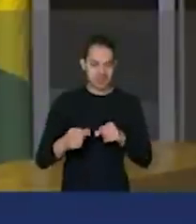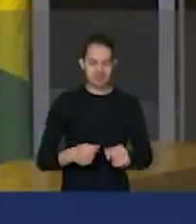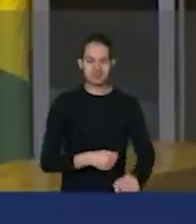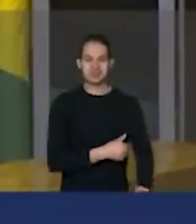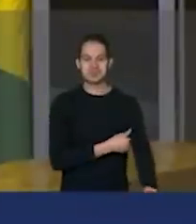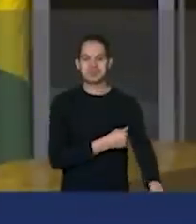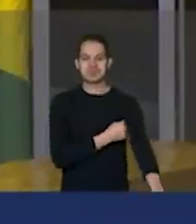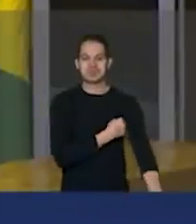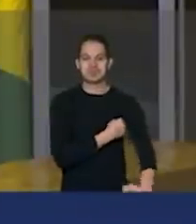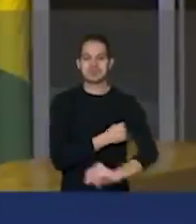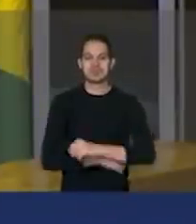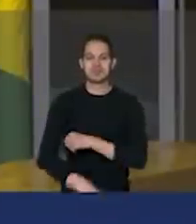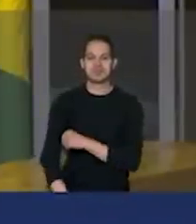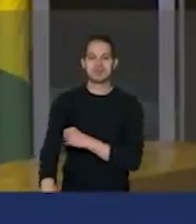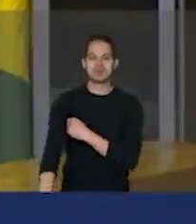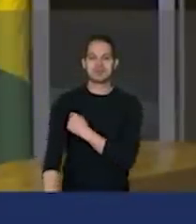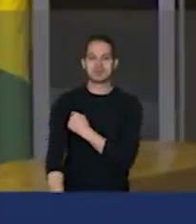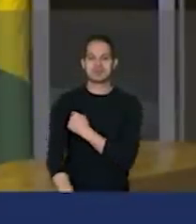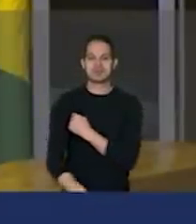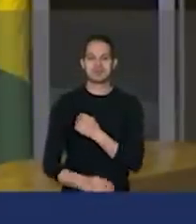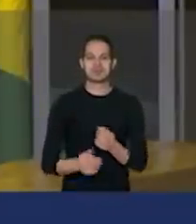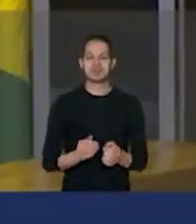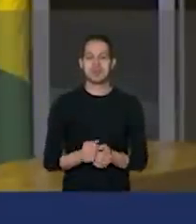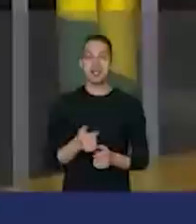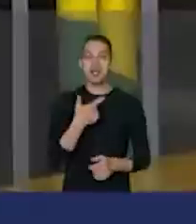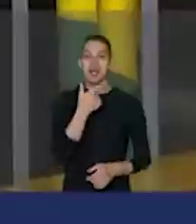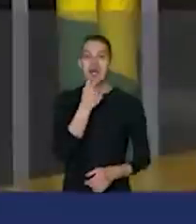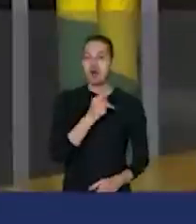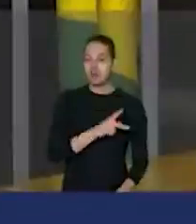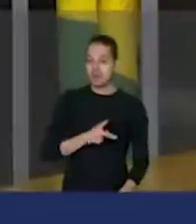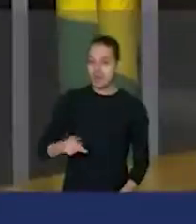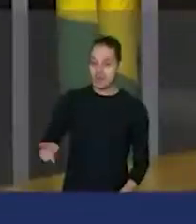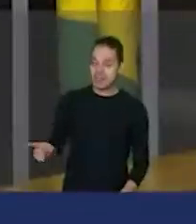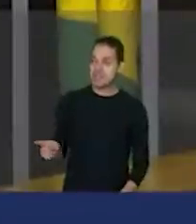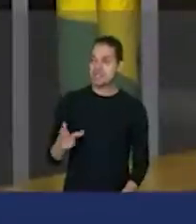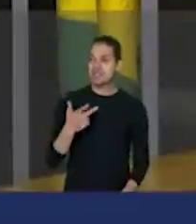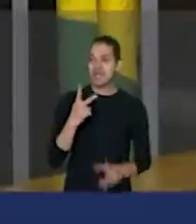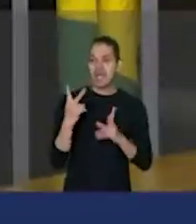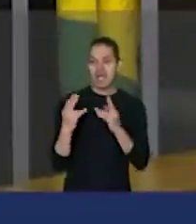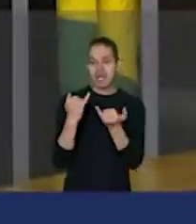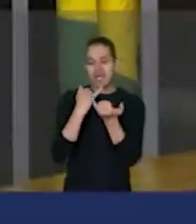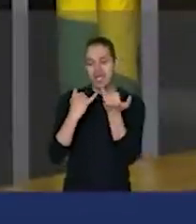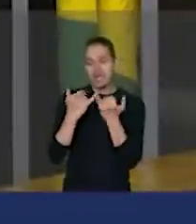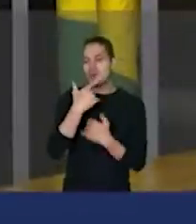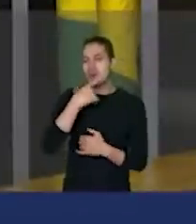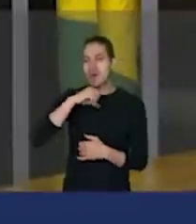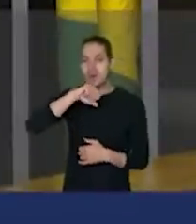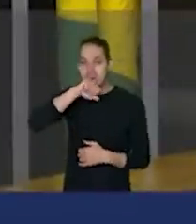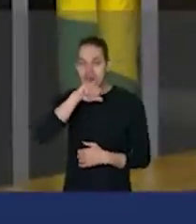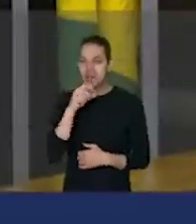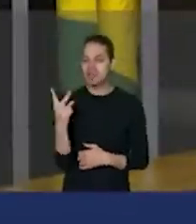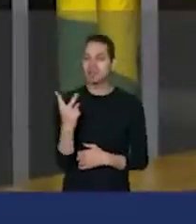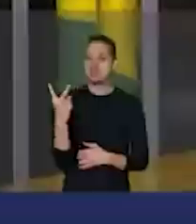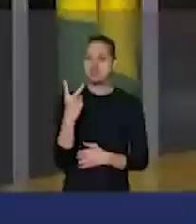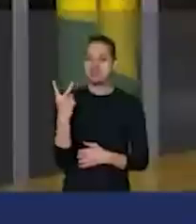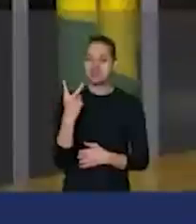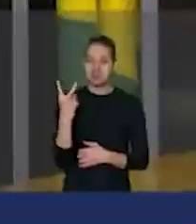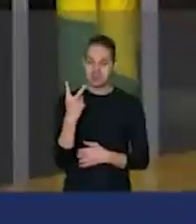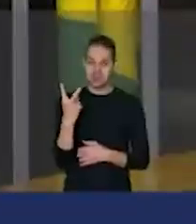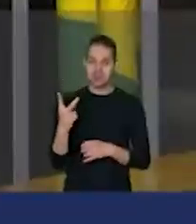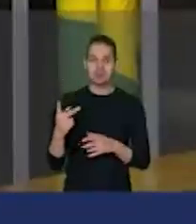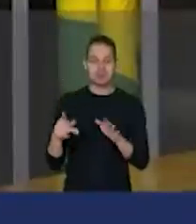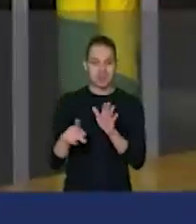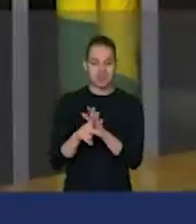costumo brincar que me chamou em meu sempai aqui na Câmara dos Deputados são os dois únicos deputados níqueis